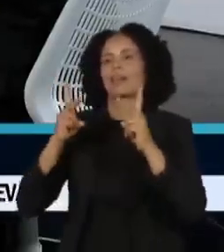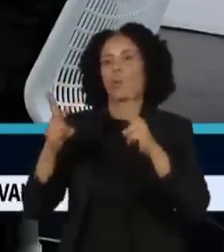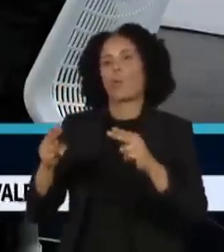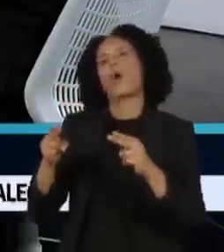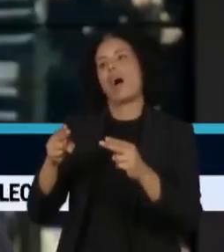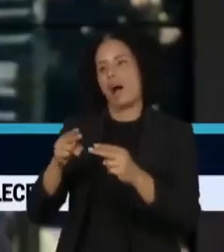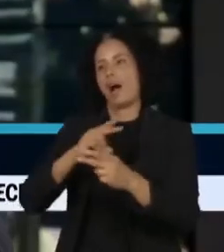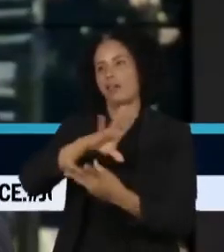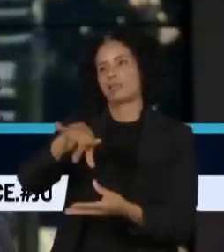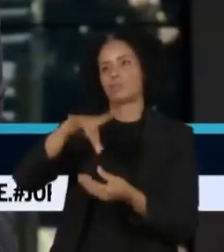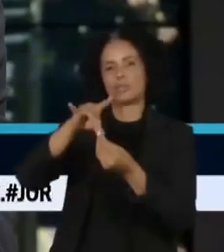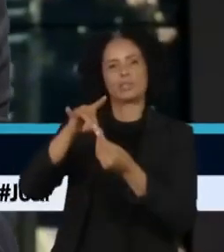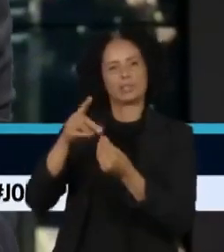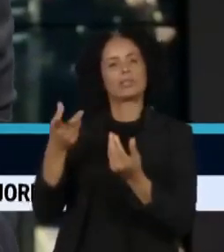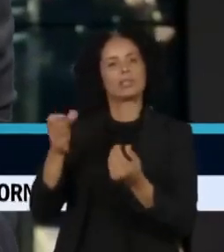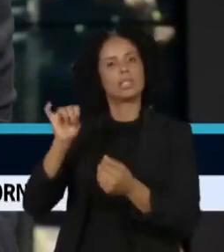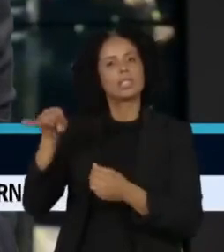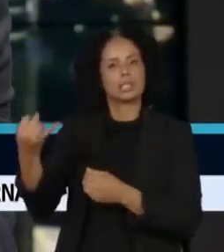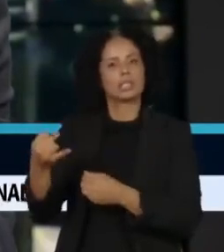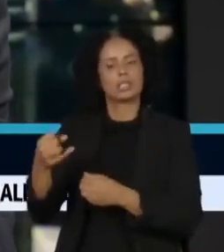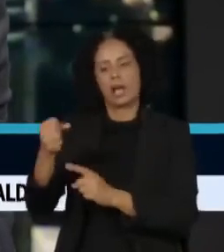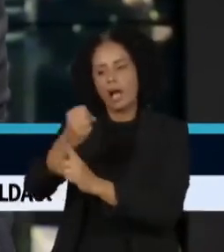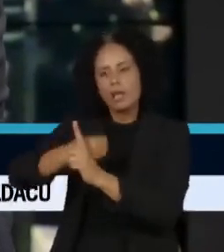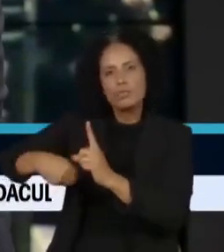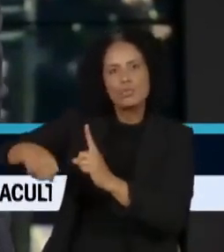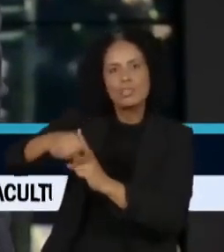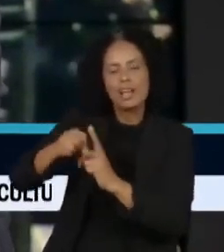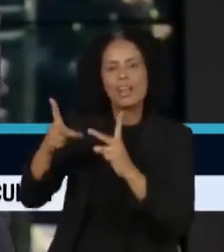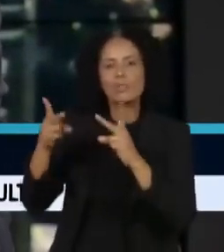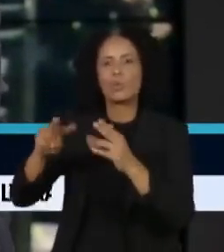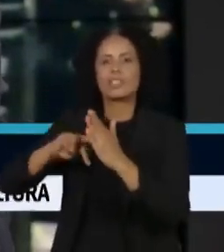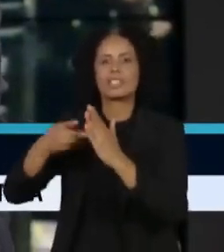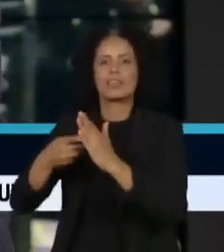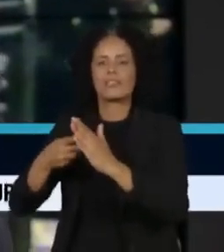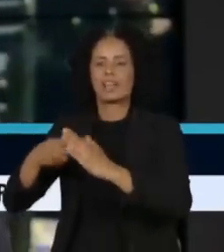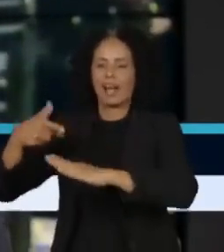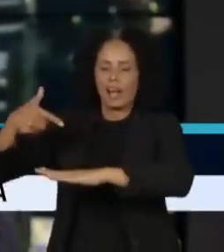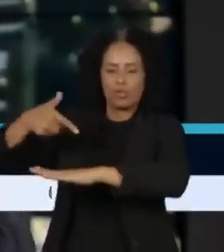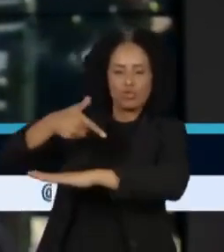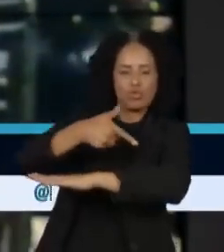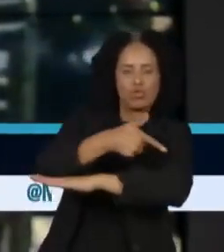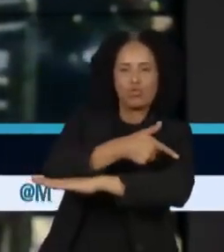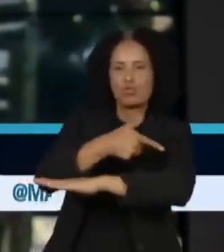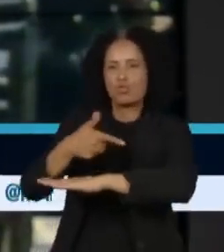da sociedade a força da sociedade que vai colocar esse esse pingo nos is para a gente evitar que isso aconteça de novo